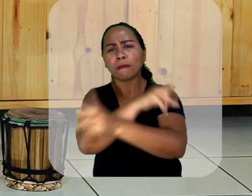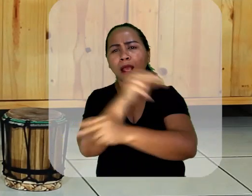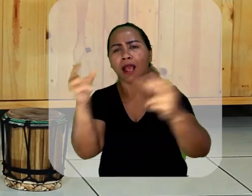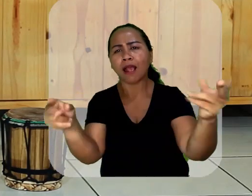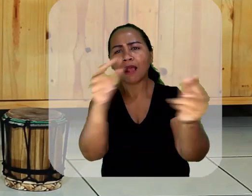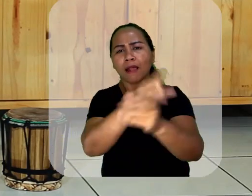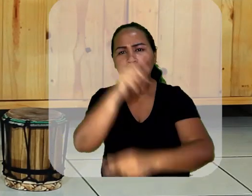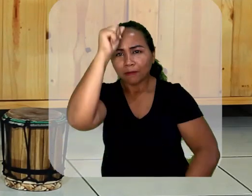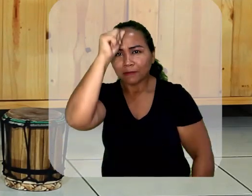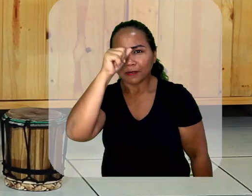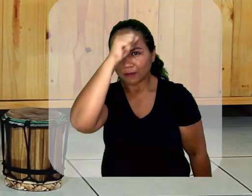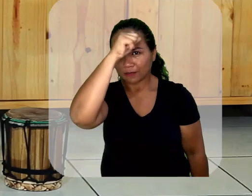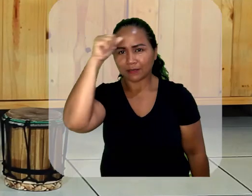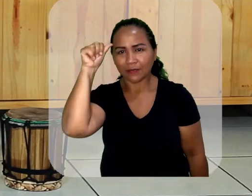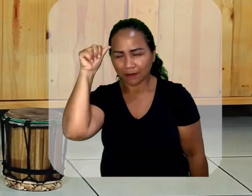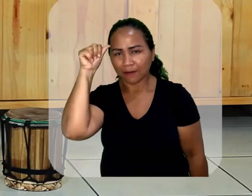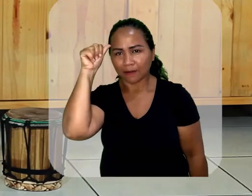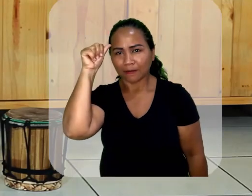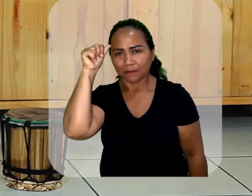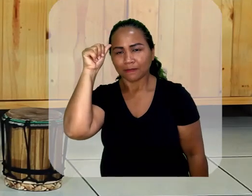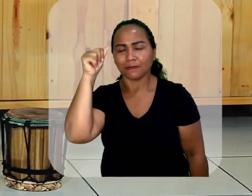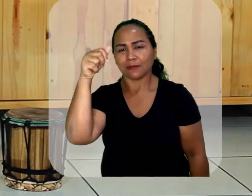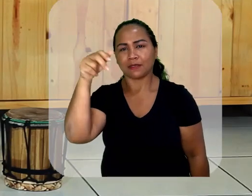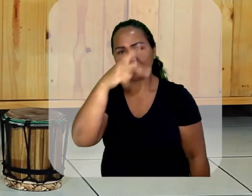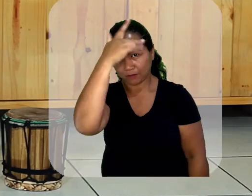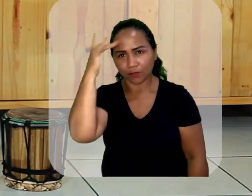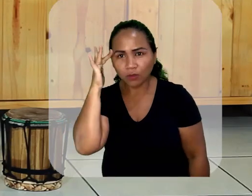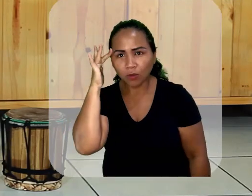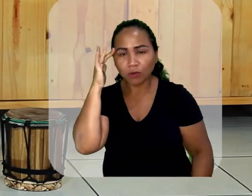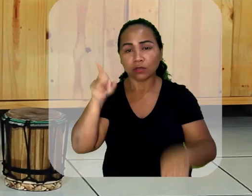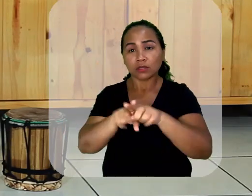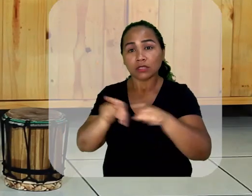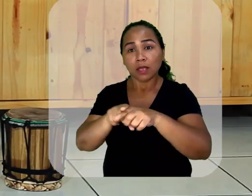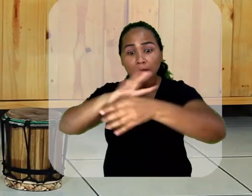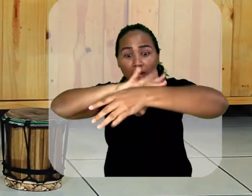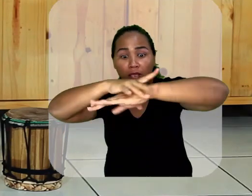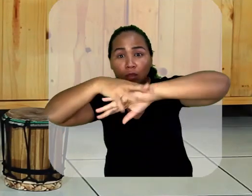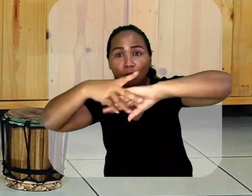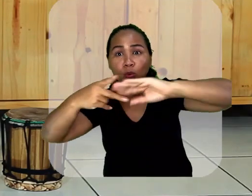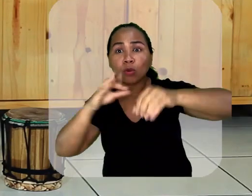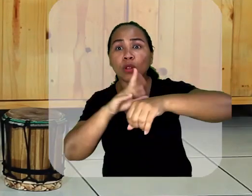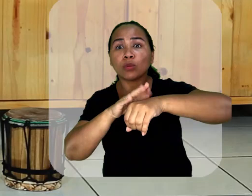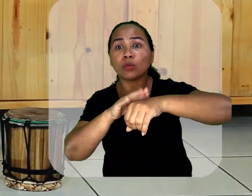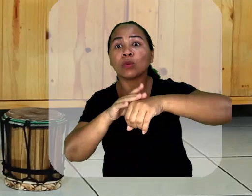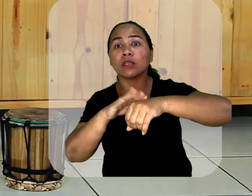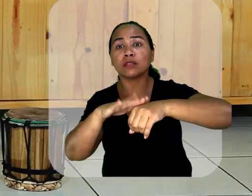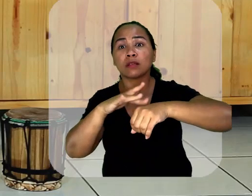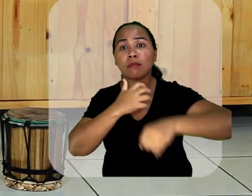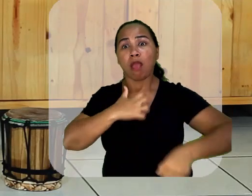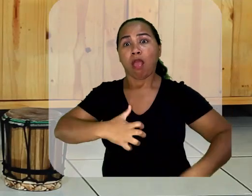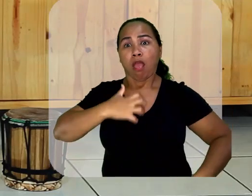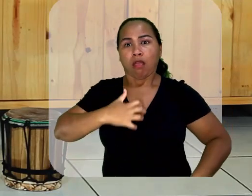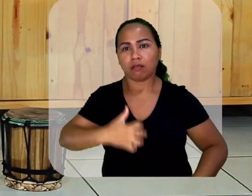tratar a asma, né, a bronquite. Então ela é uma plantinha, como eu gosto de falar, plantinha curandeira. Vamos então